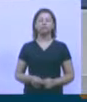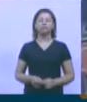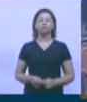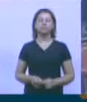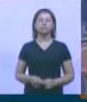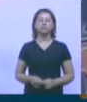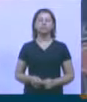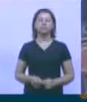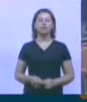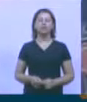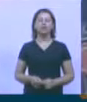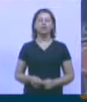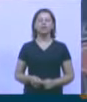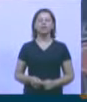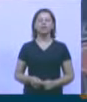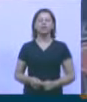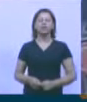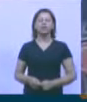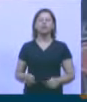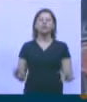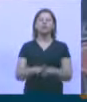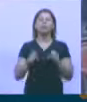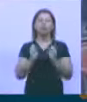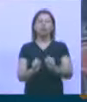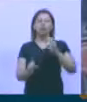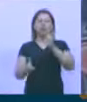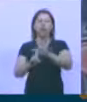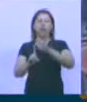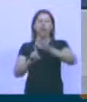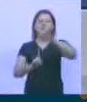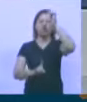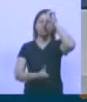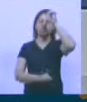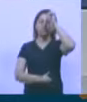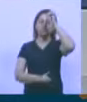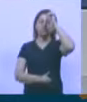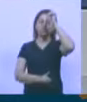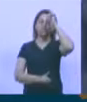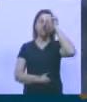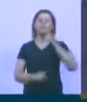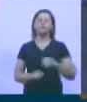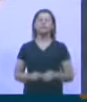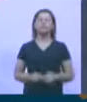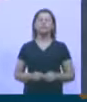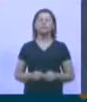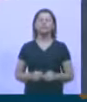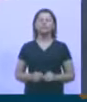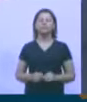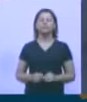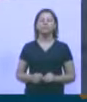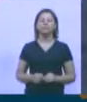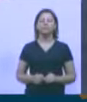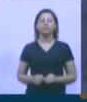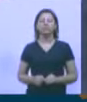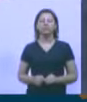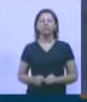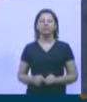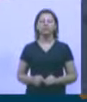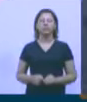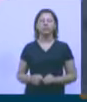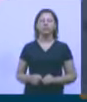Também pode ser uma influência diabólica, o mal influenciando a pessoa. Therefore, I need to observe and know